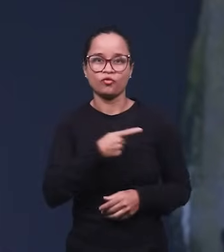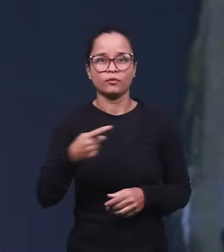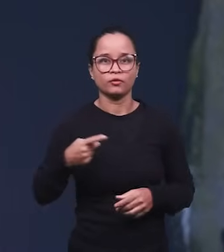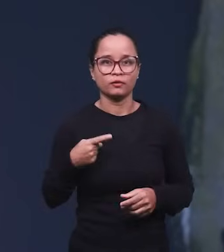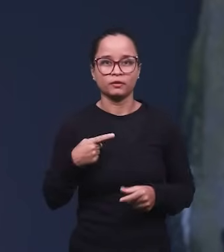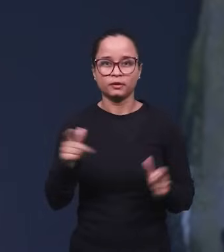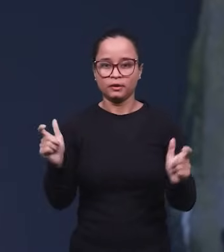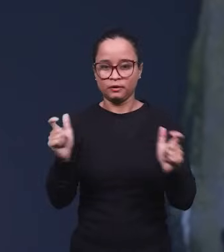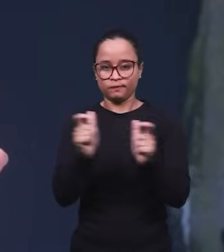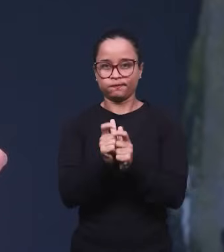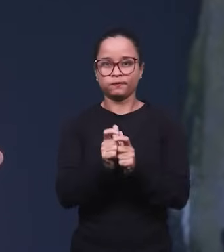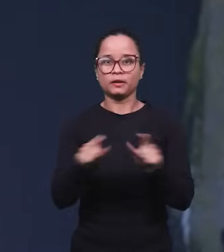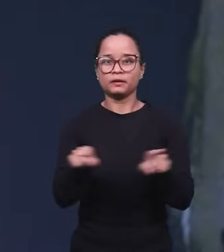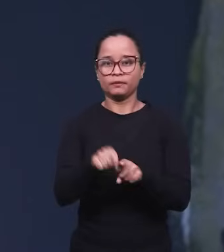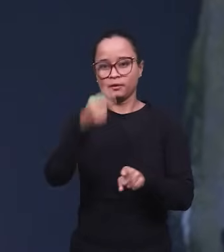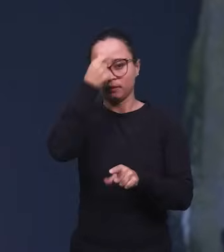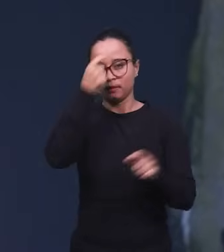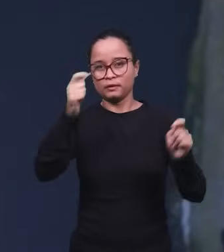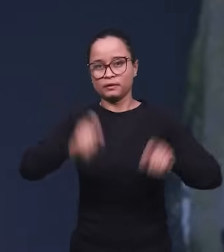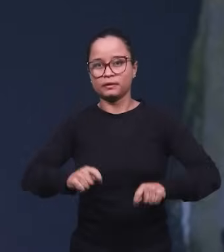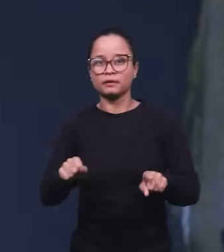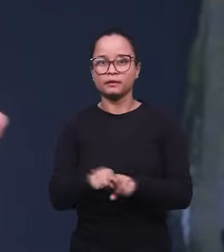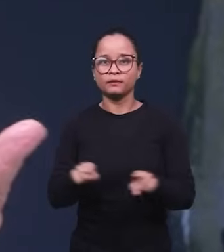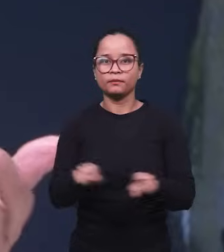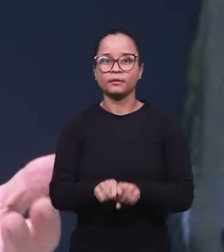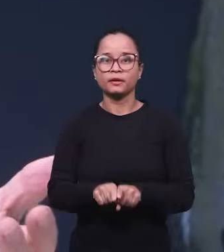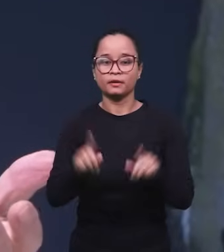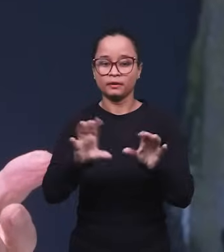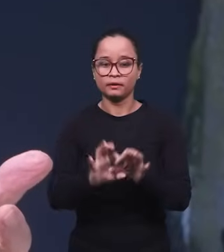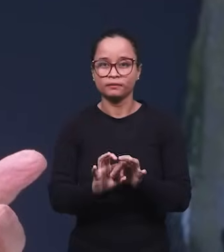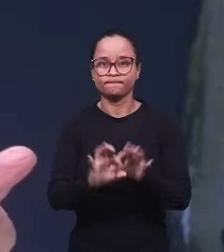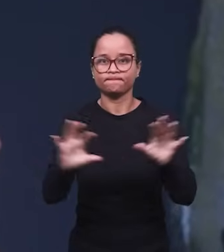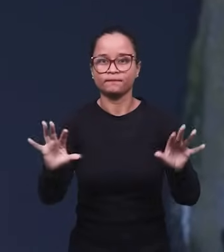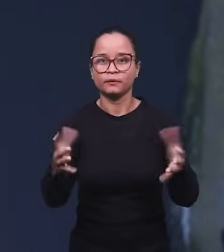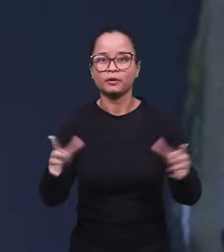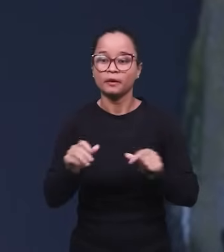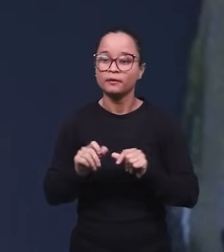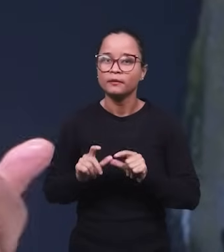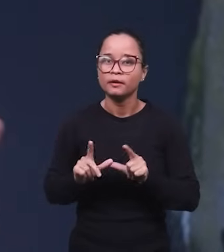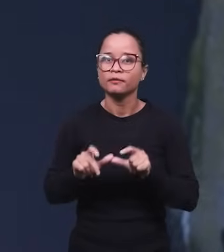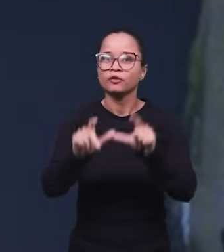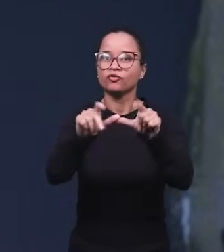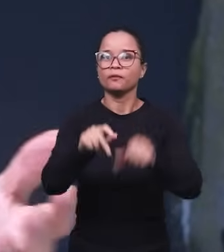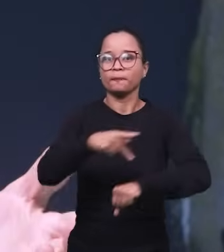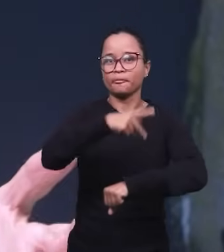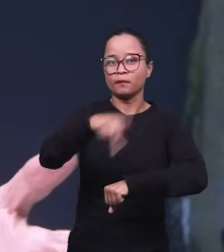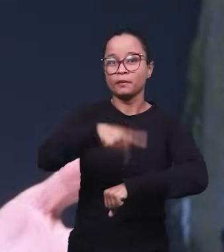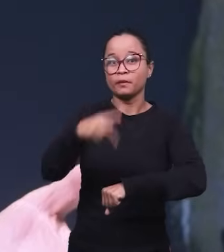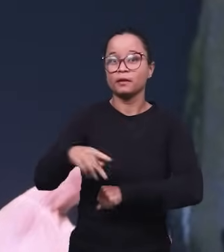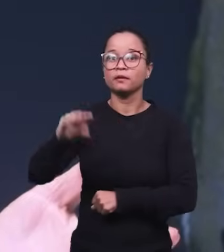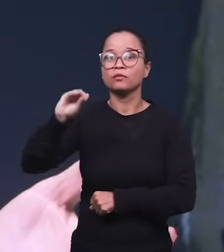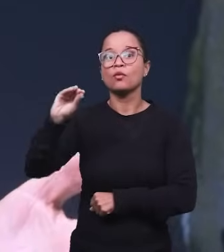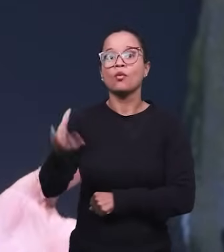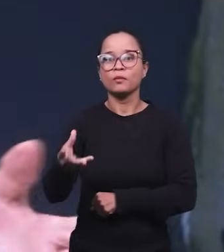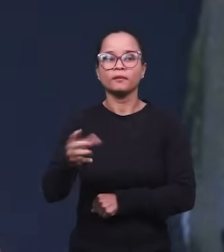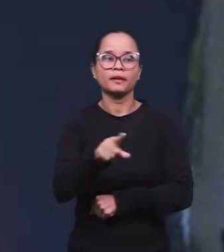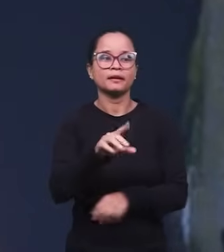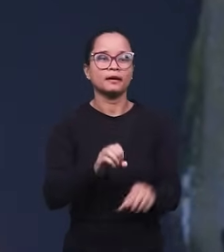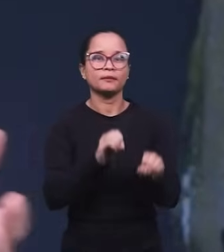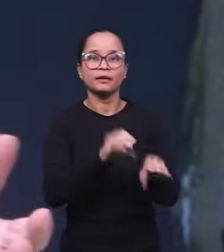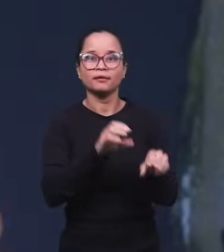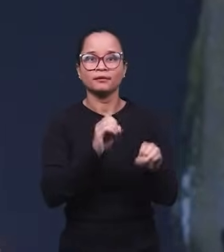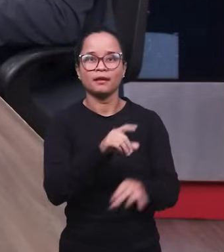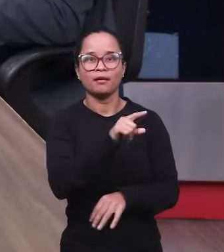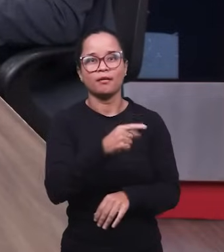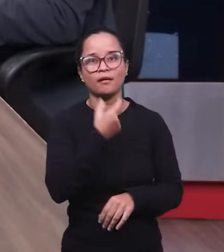bem reduzido, tanto em termos de capacitação, quanto em termos de disponibilidade para poder viajar, por exemplo, para países como a África, para dar aulas